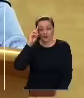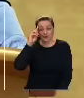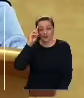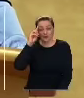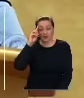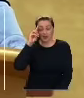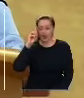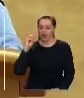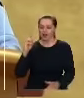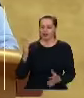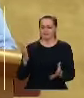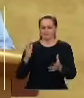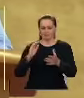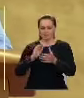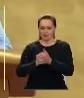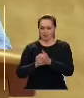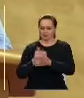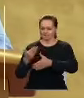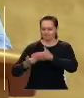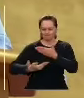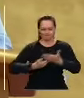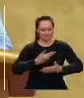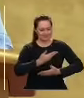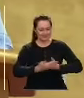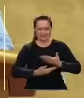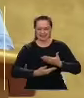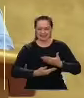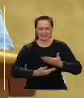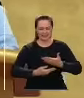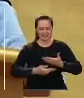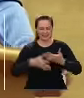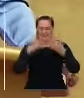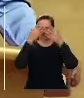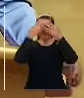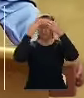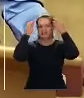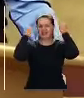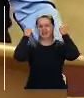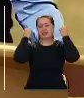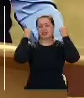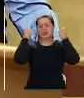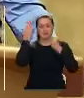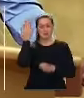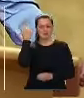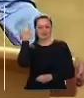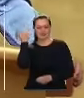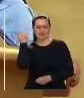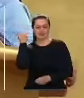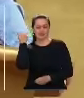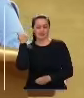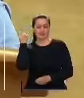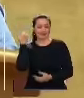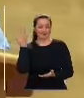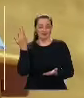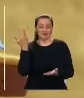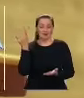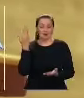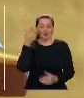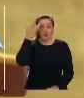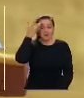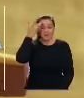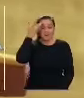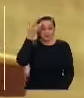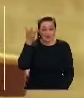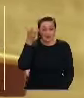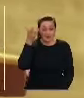como se não houvesse o passado? Então, o dia de amanhã ia ser o meu primeiro dia com a Rosana, o dia que eu conheci ela.